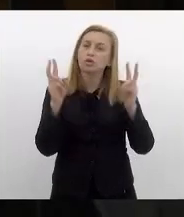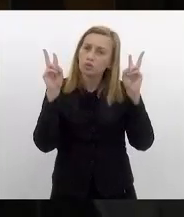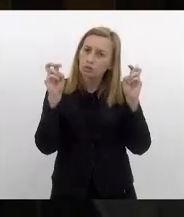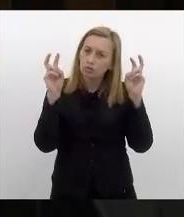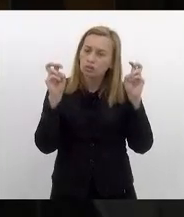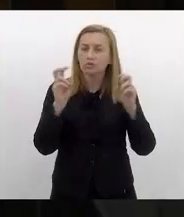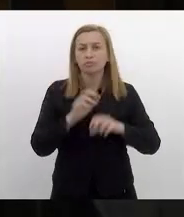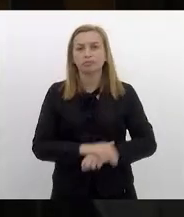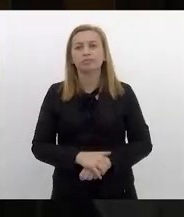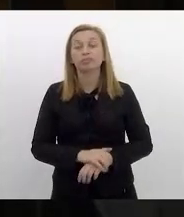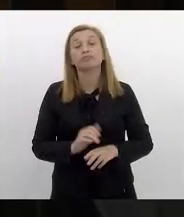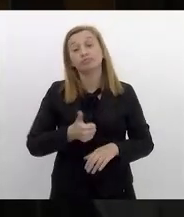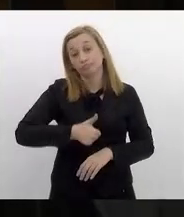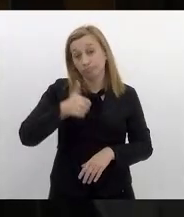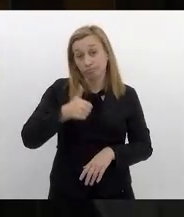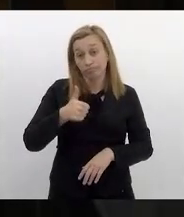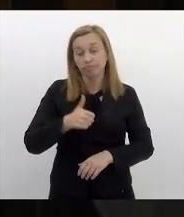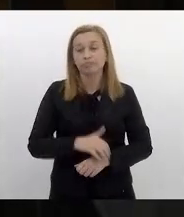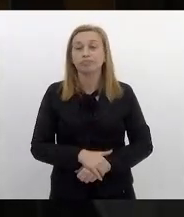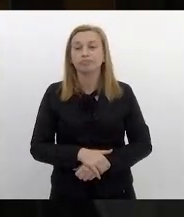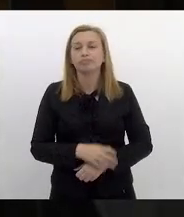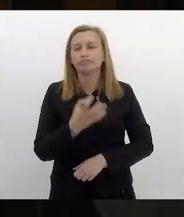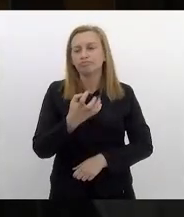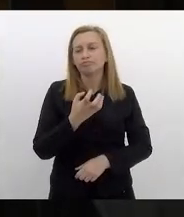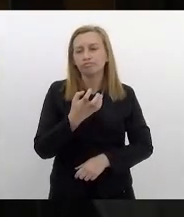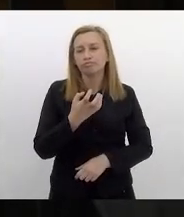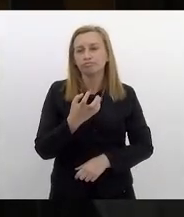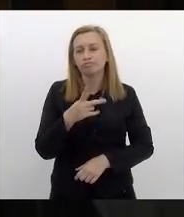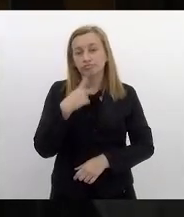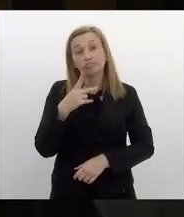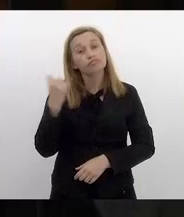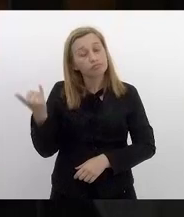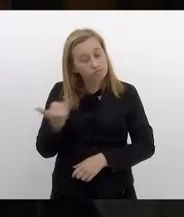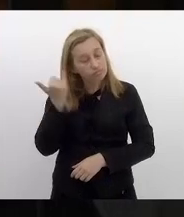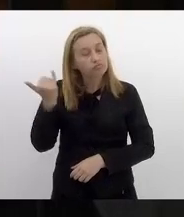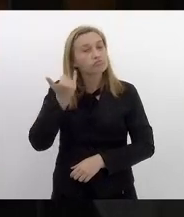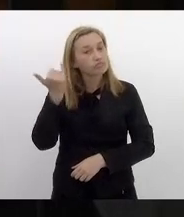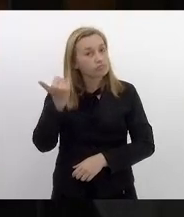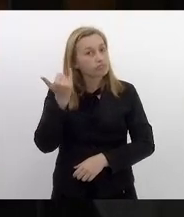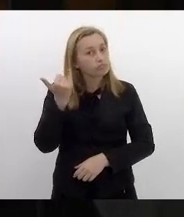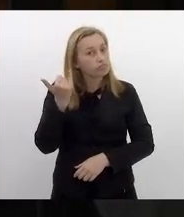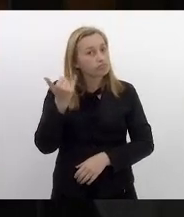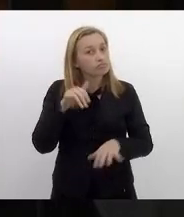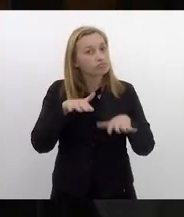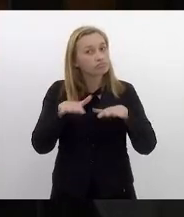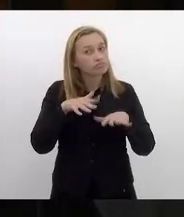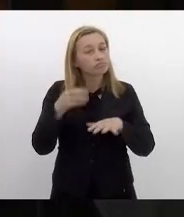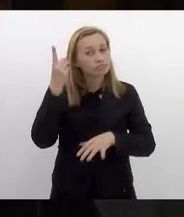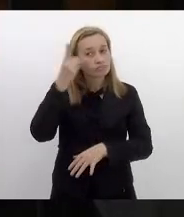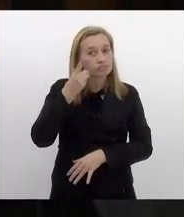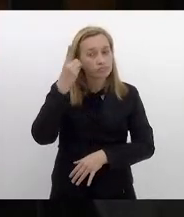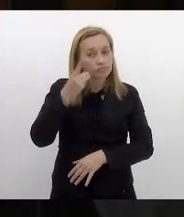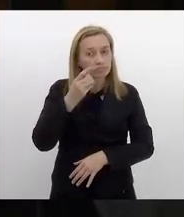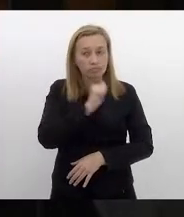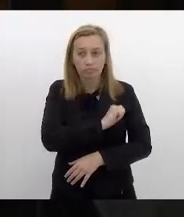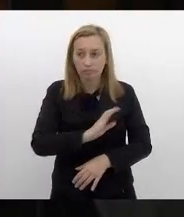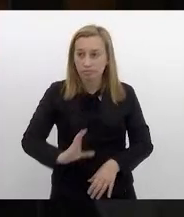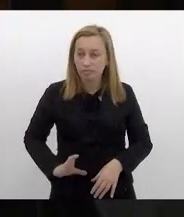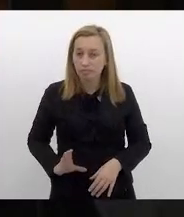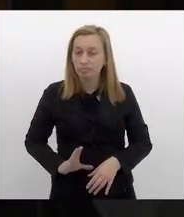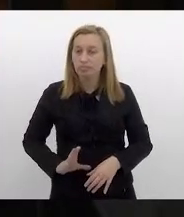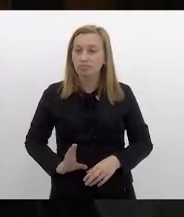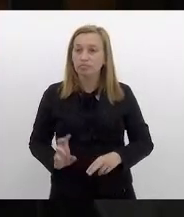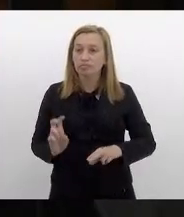sobre este tema. Em primeiro lugar, eu quero dizer que é importante a manifestação do deputado André Siciliano, presidindo a